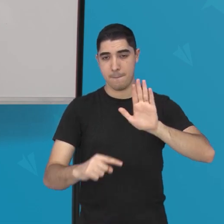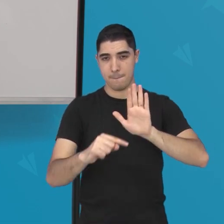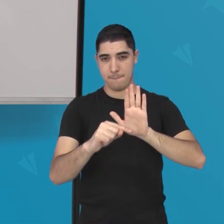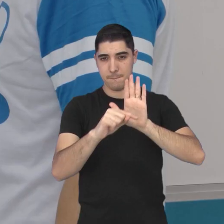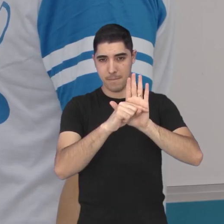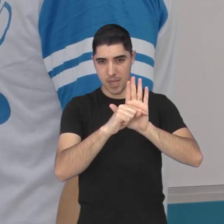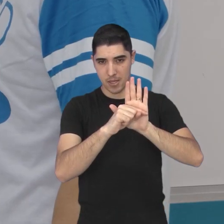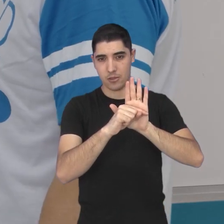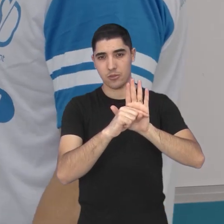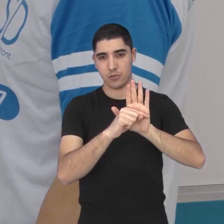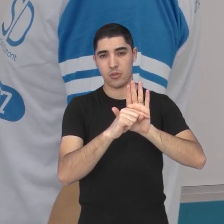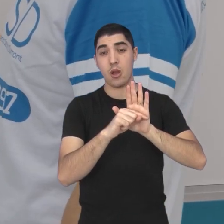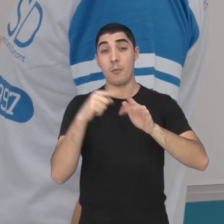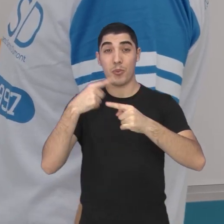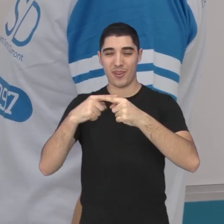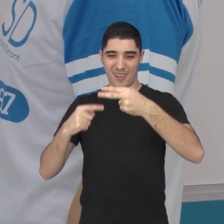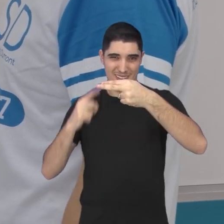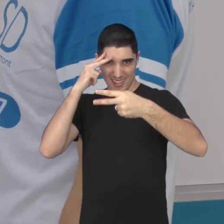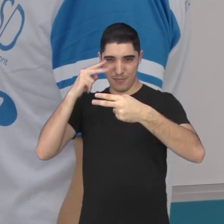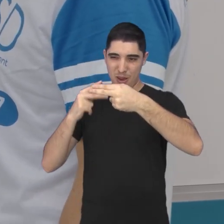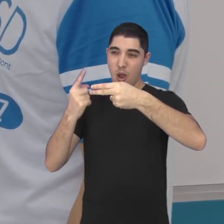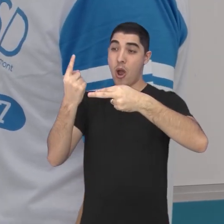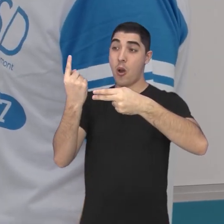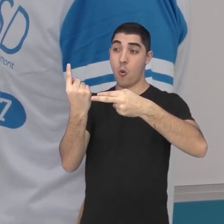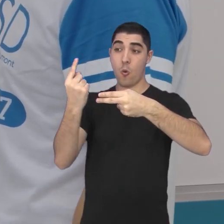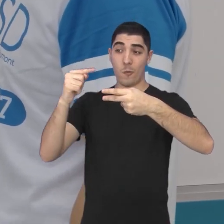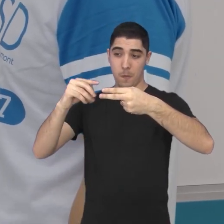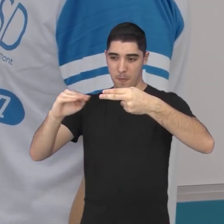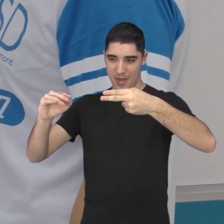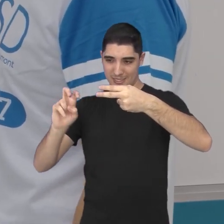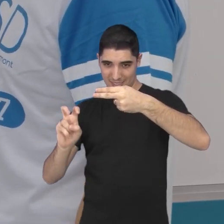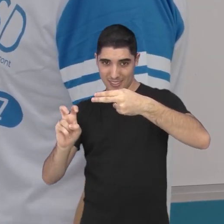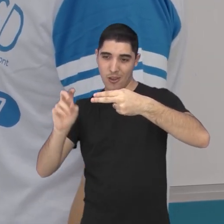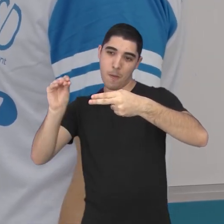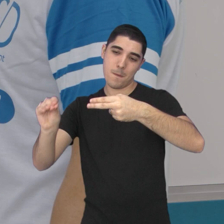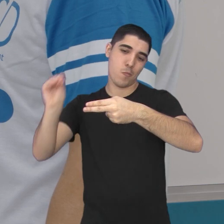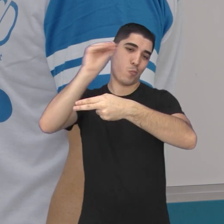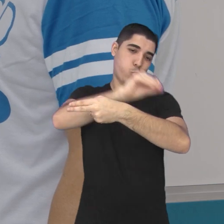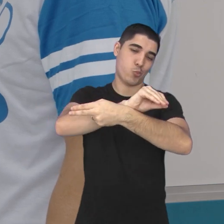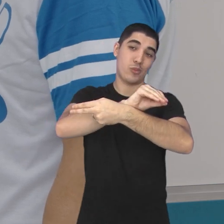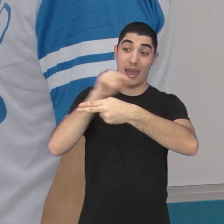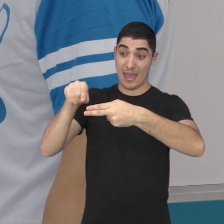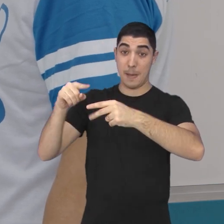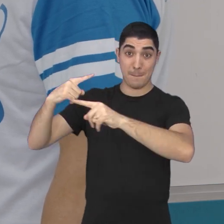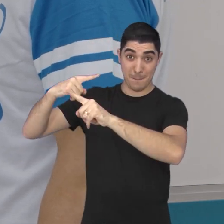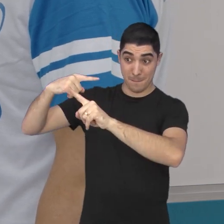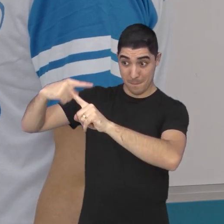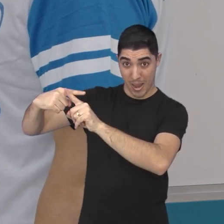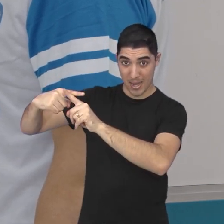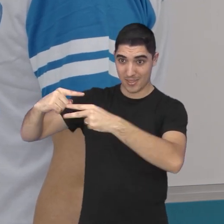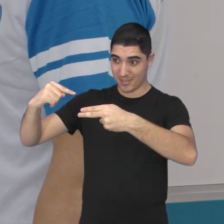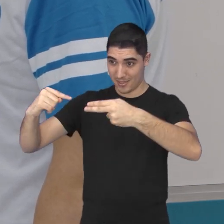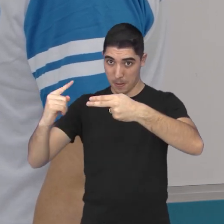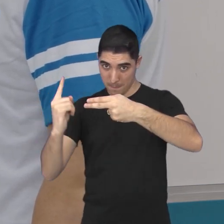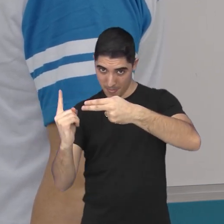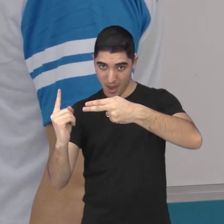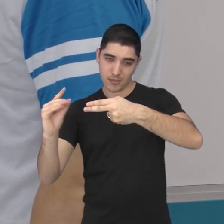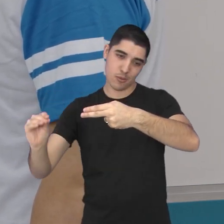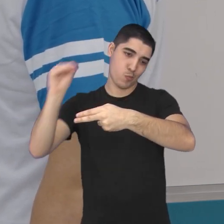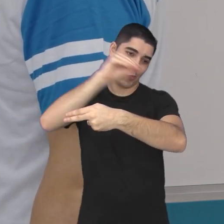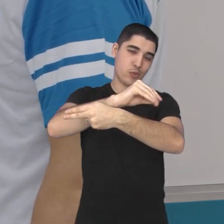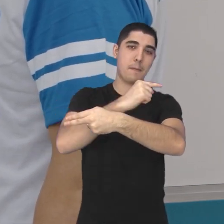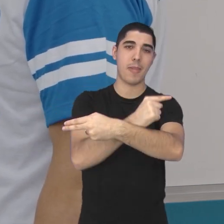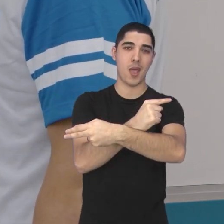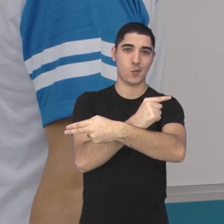menos. Esse 1/5 aqui vai passar para aquele lado da igualdade mudando de sinal, né? Vai